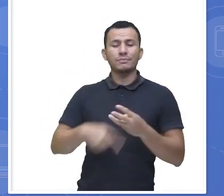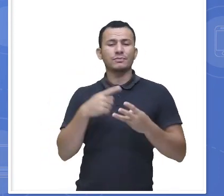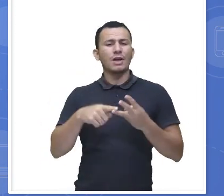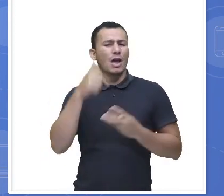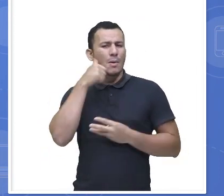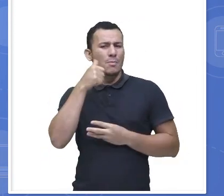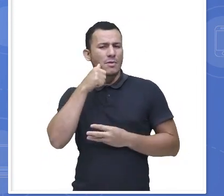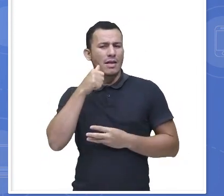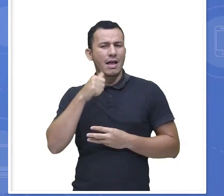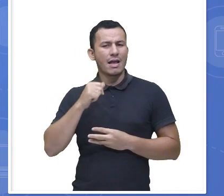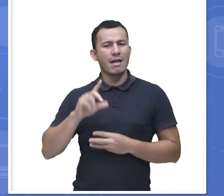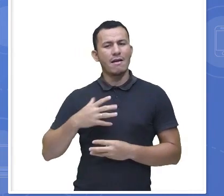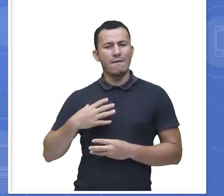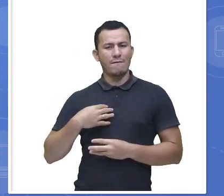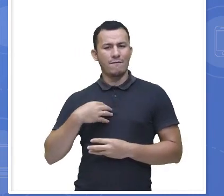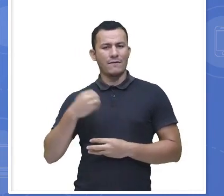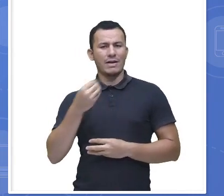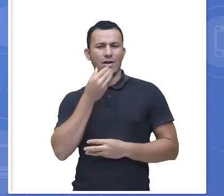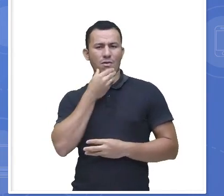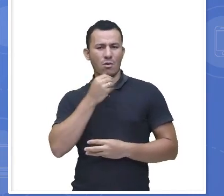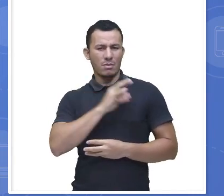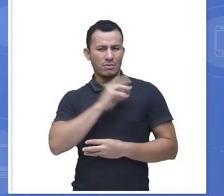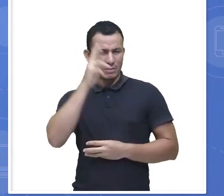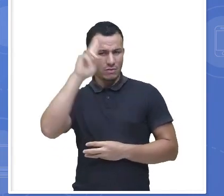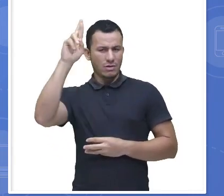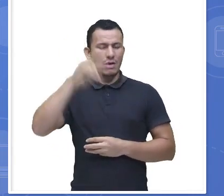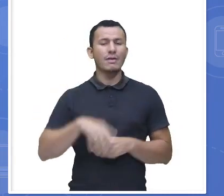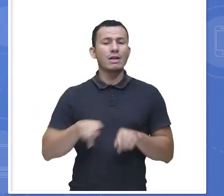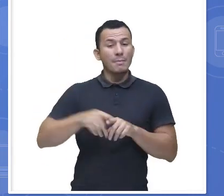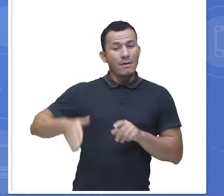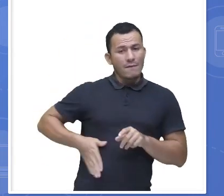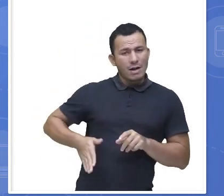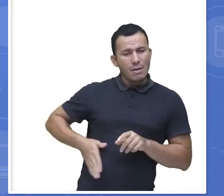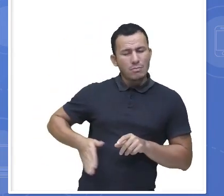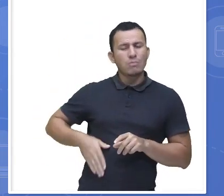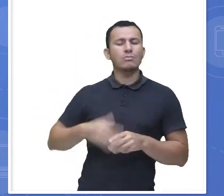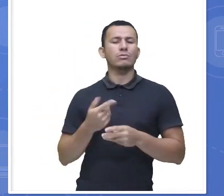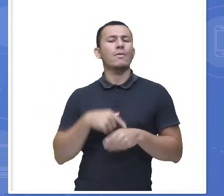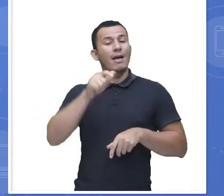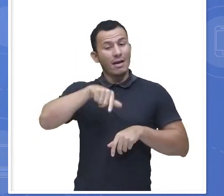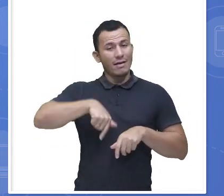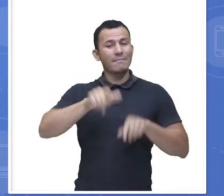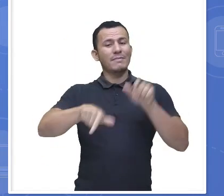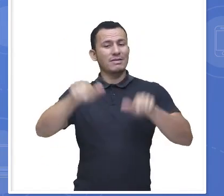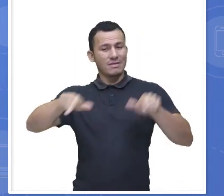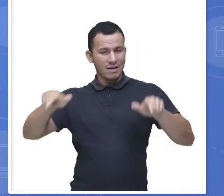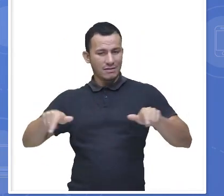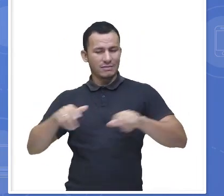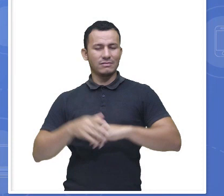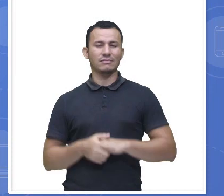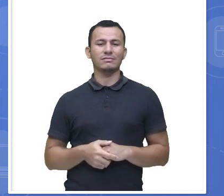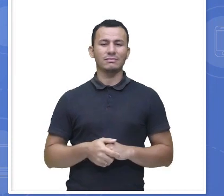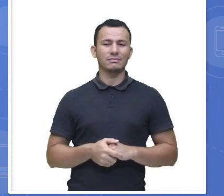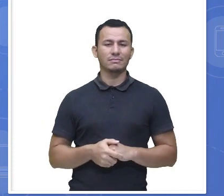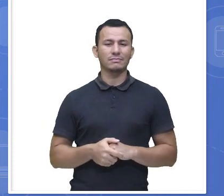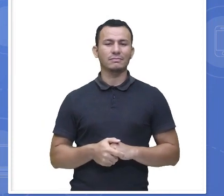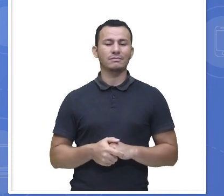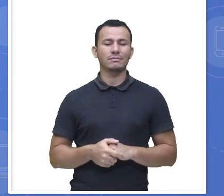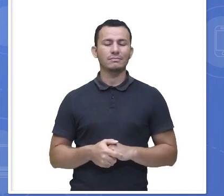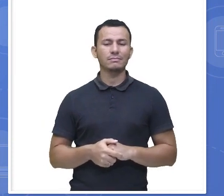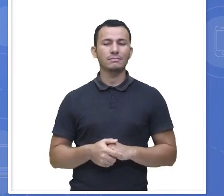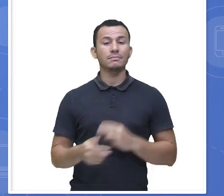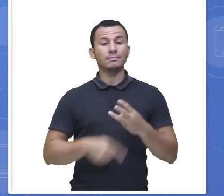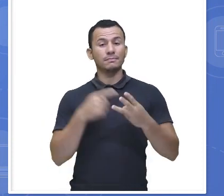do xerife, você viu o próprio xerife, os bandidos que estavam na cidade, então eles são os personagens. Seguindo então, nós